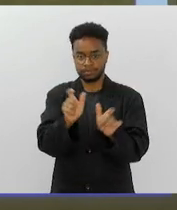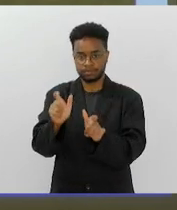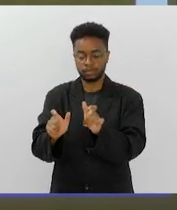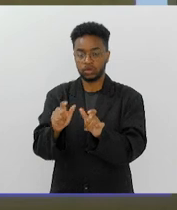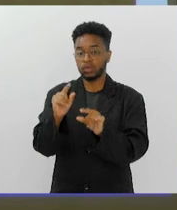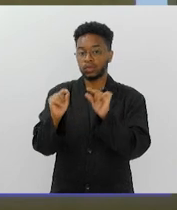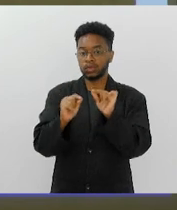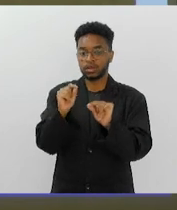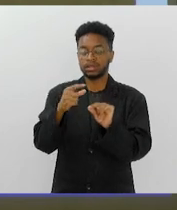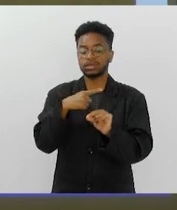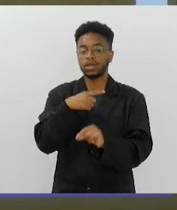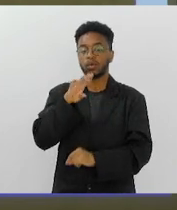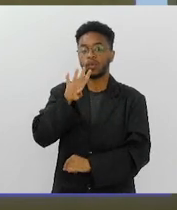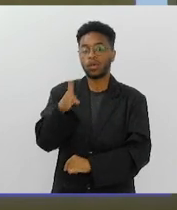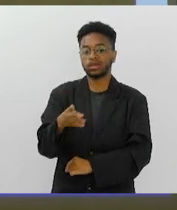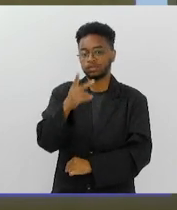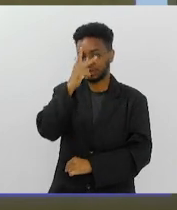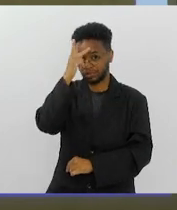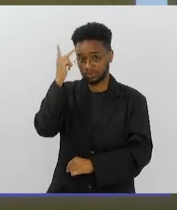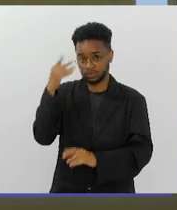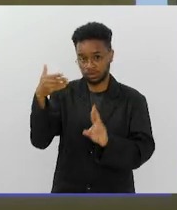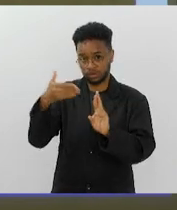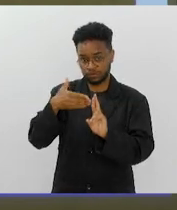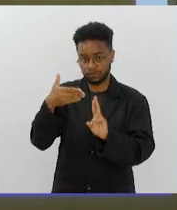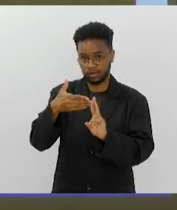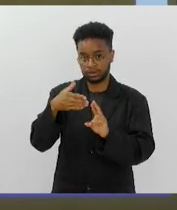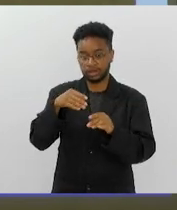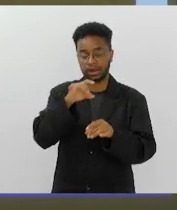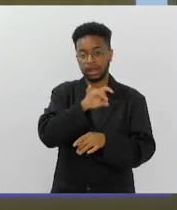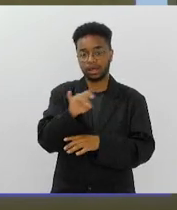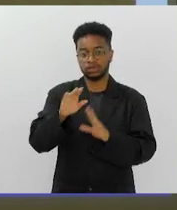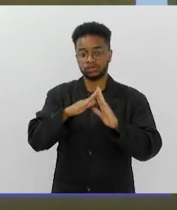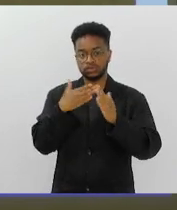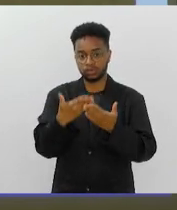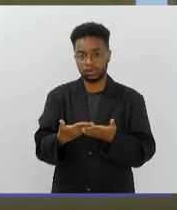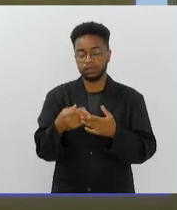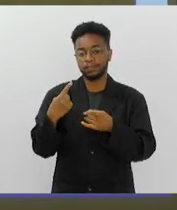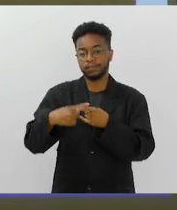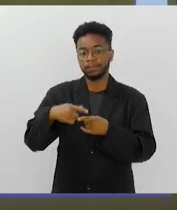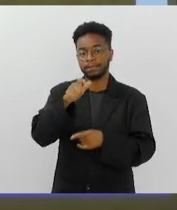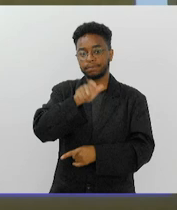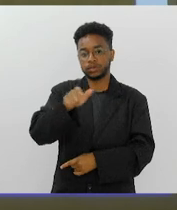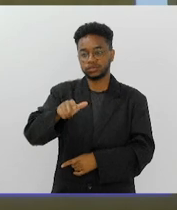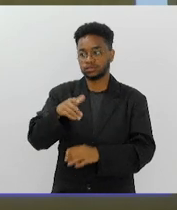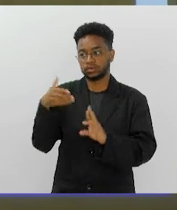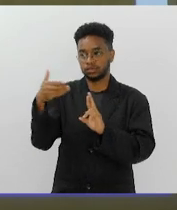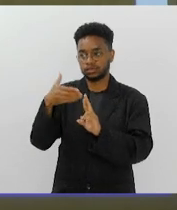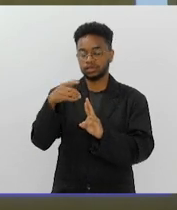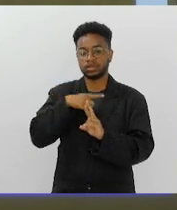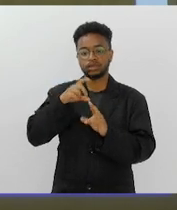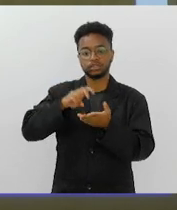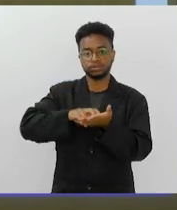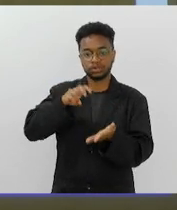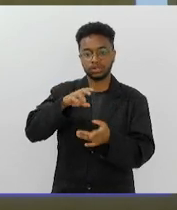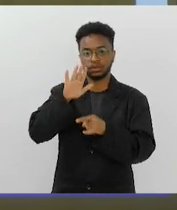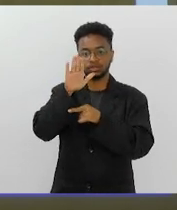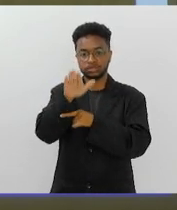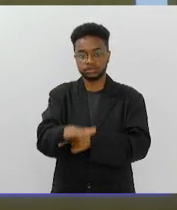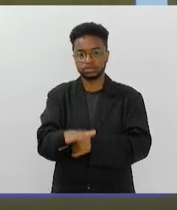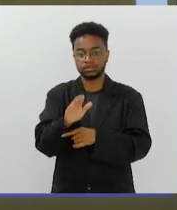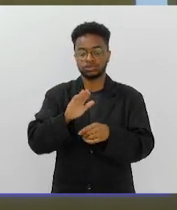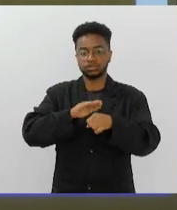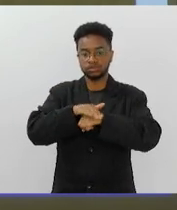mais de 4 mil pessoas referências por escola, porque pessoa referência tem no turno da manhã, à tarde e à noite.